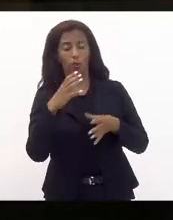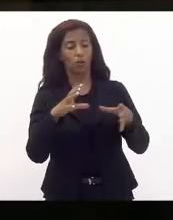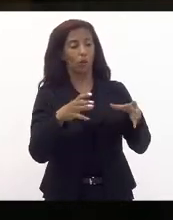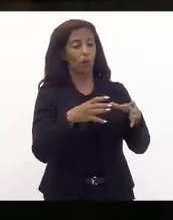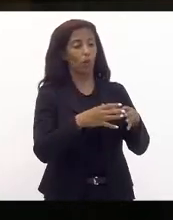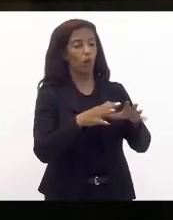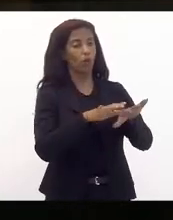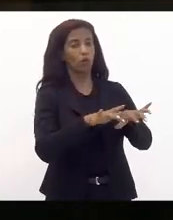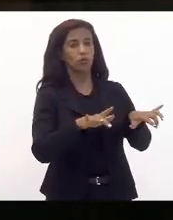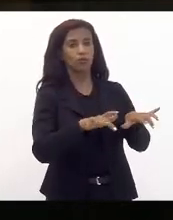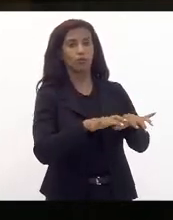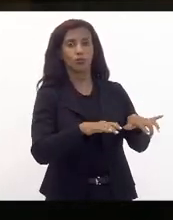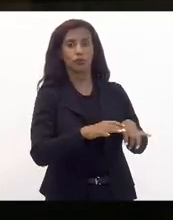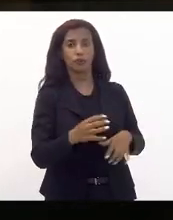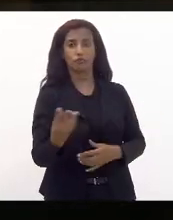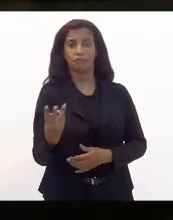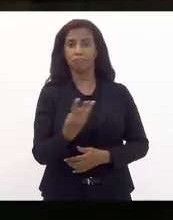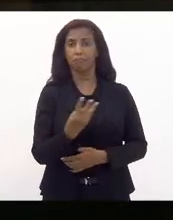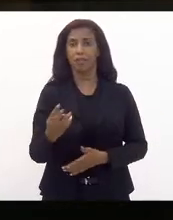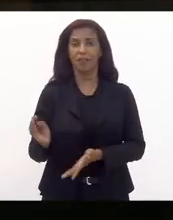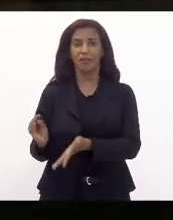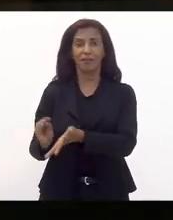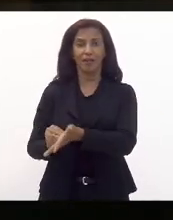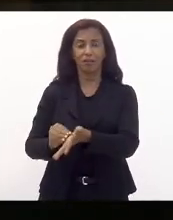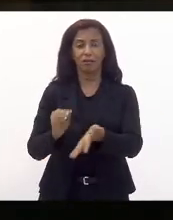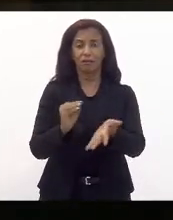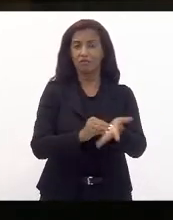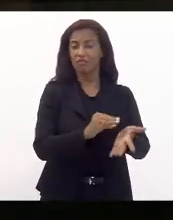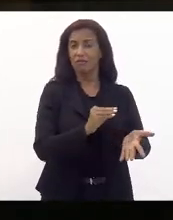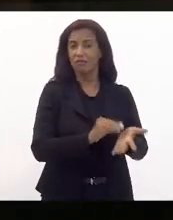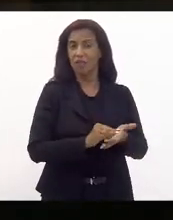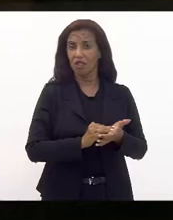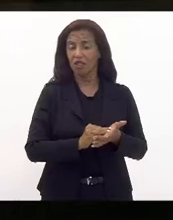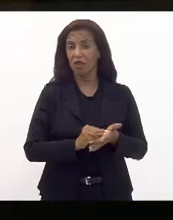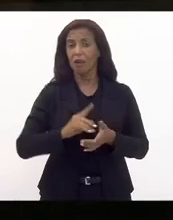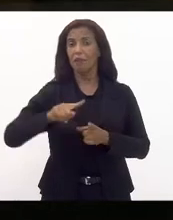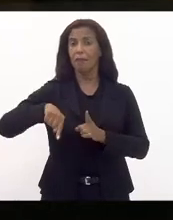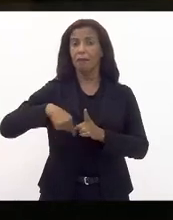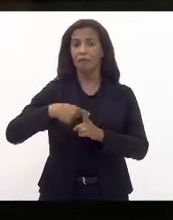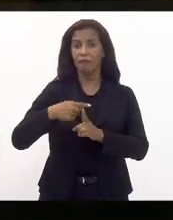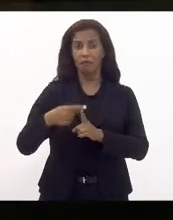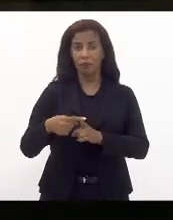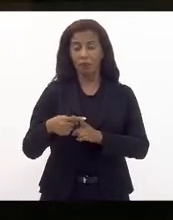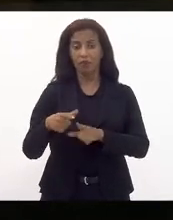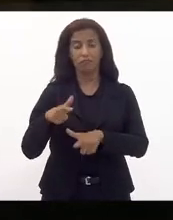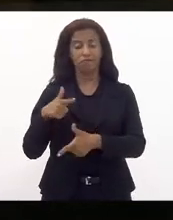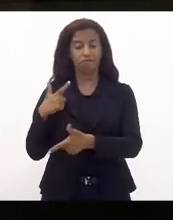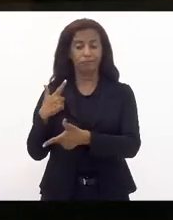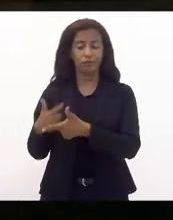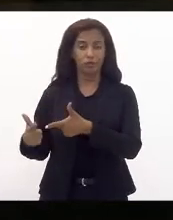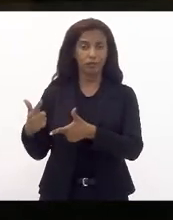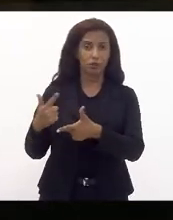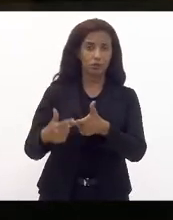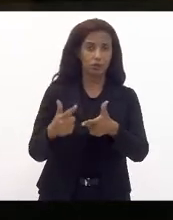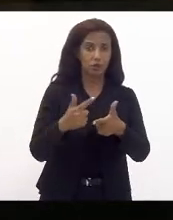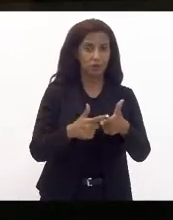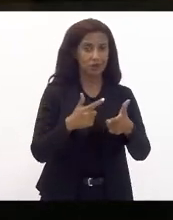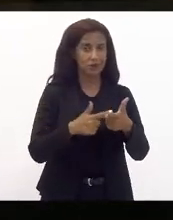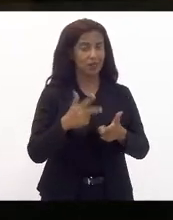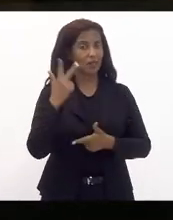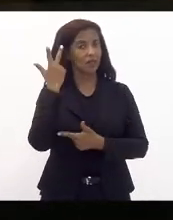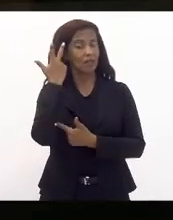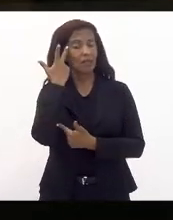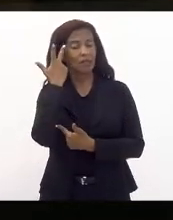orquestra fora os problemas é de natureza